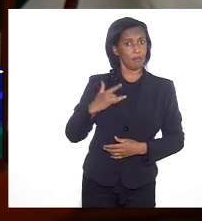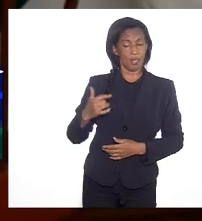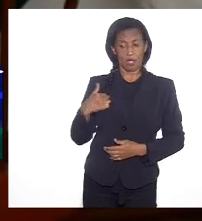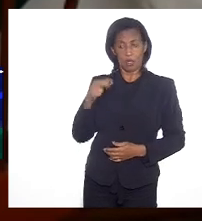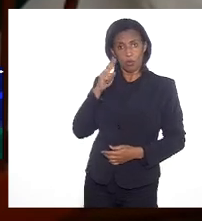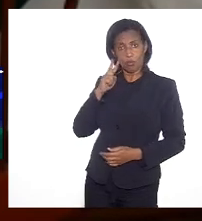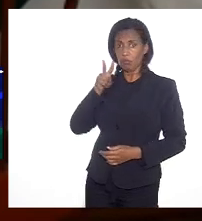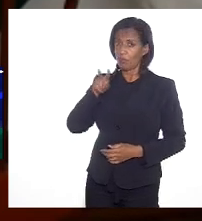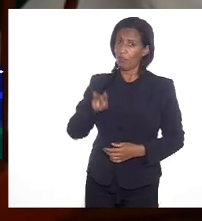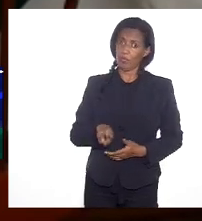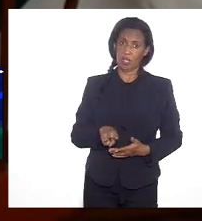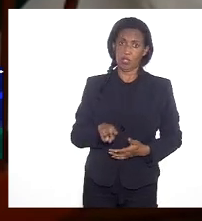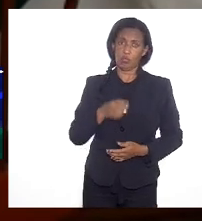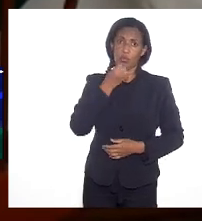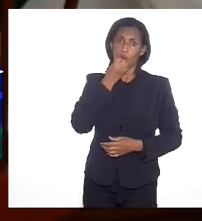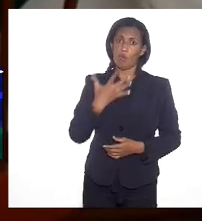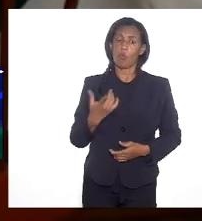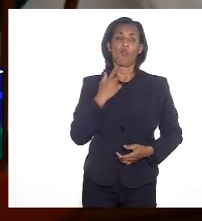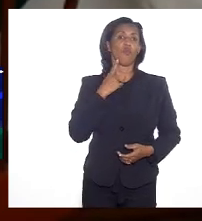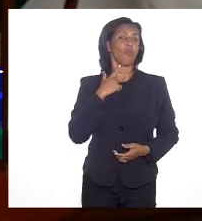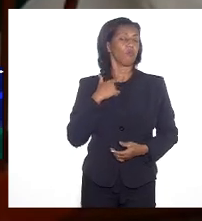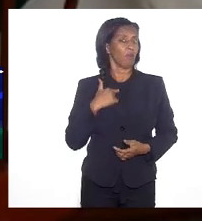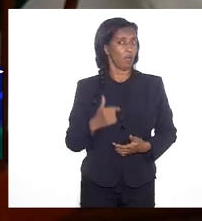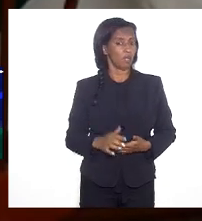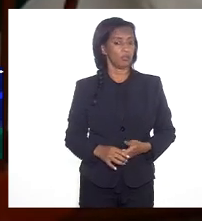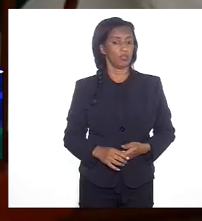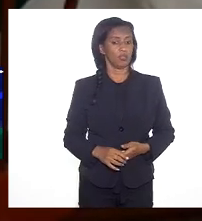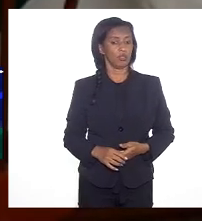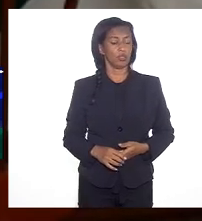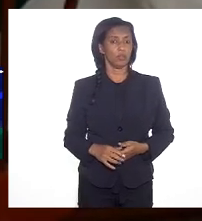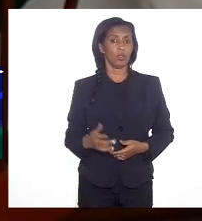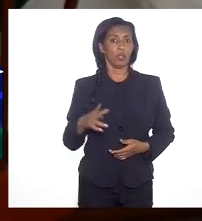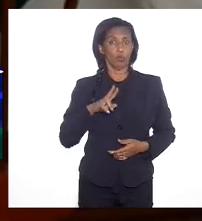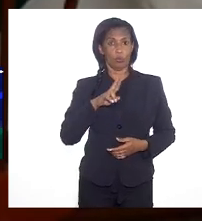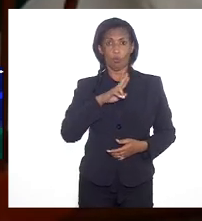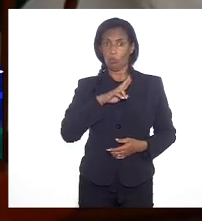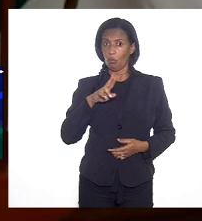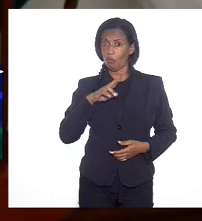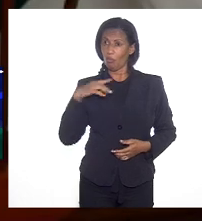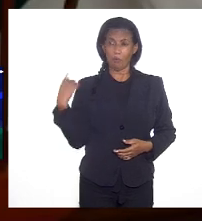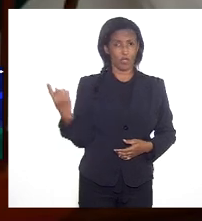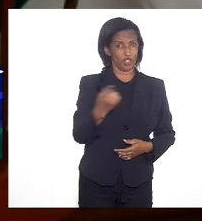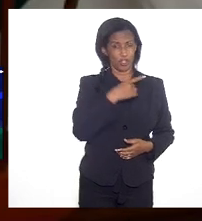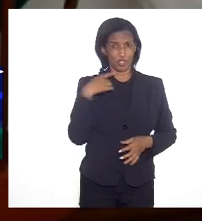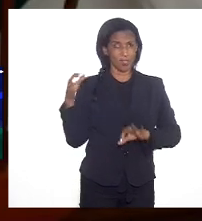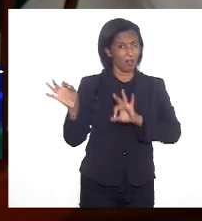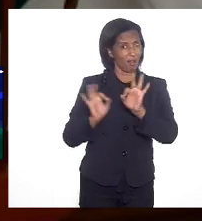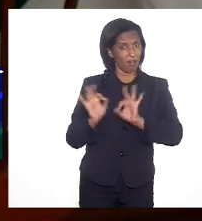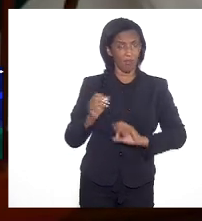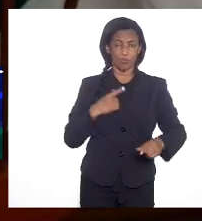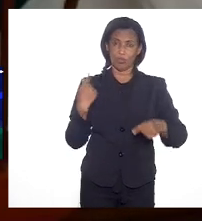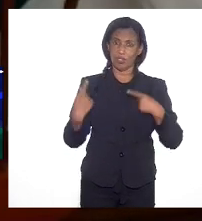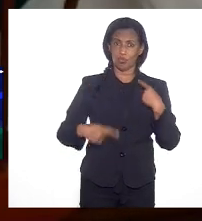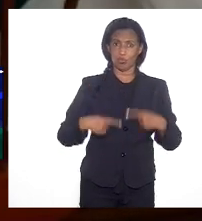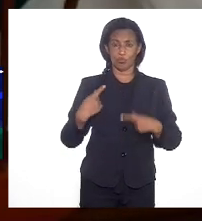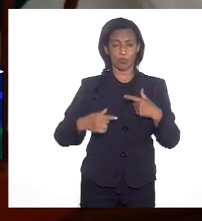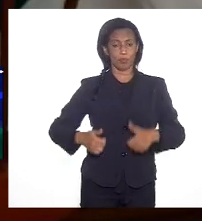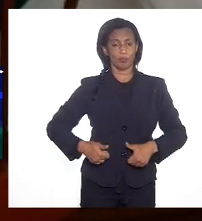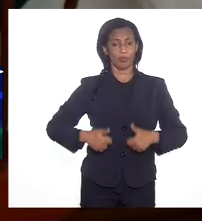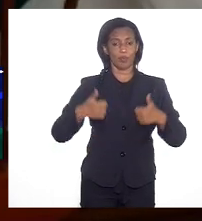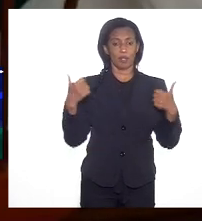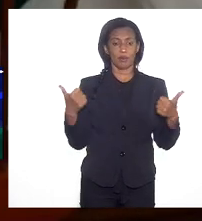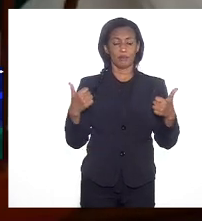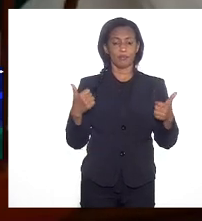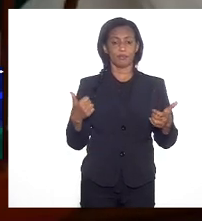não veja uma boa vontade, num modo geral, de se discutir melhor a questão